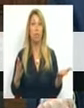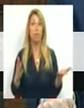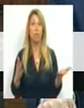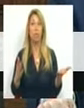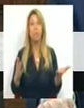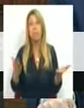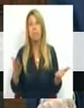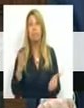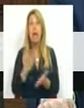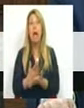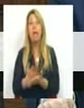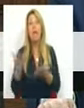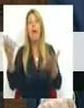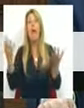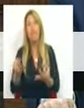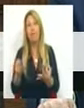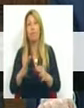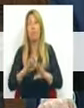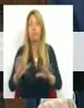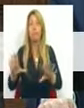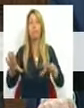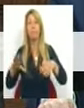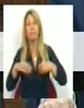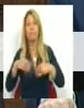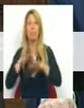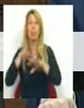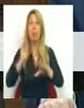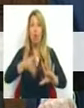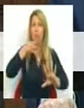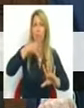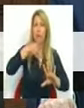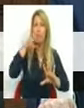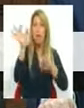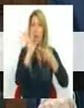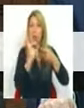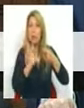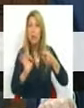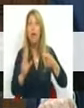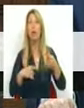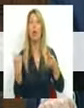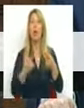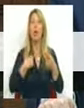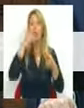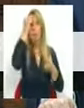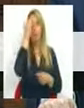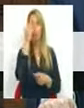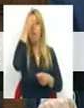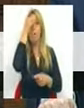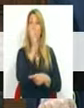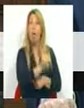até que foram convencidos pela explicação detalhada que o nosso consultor e